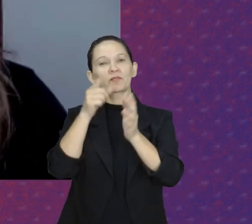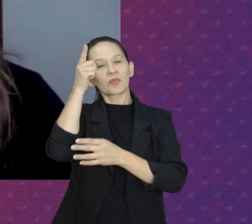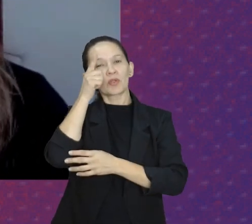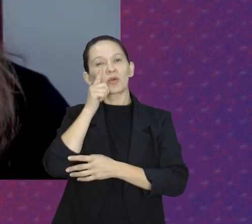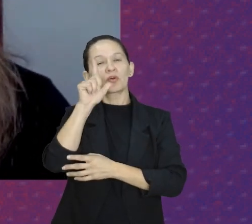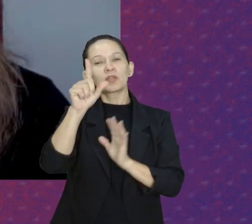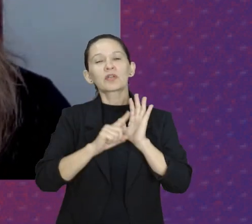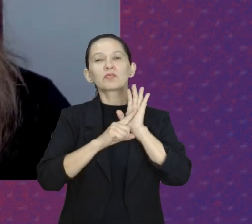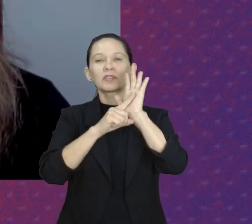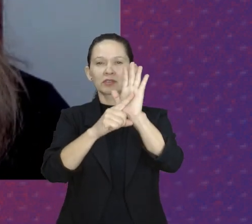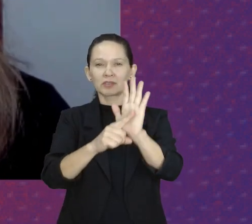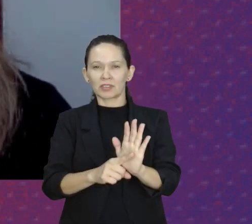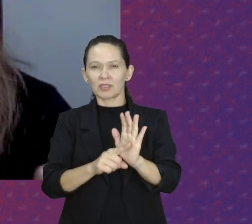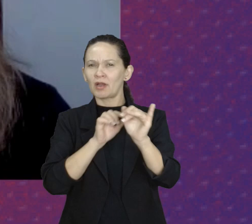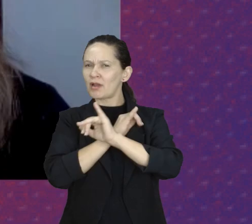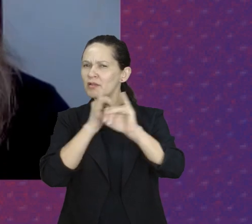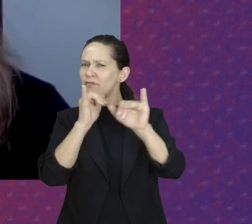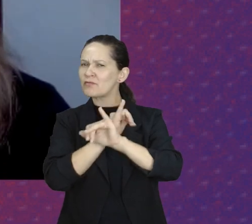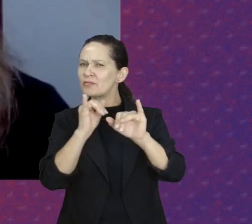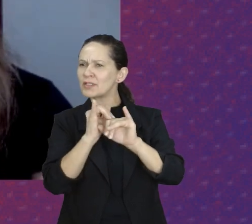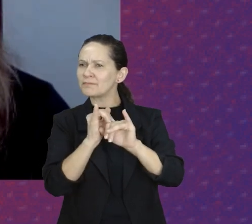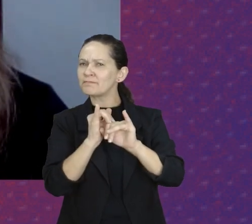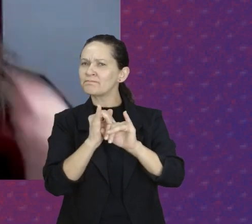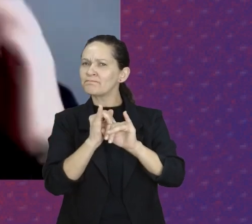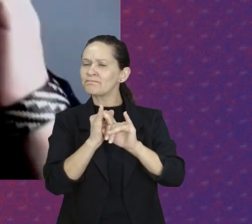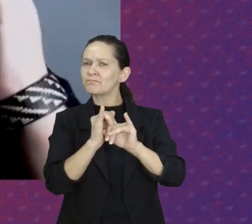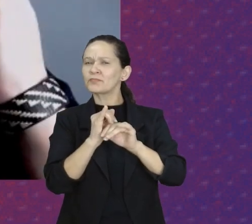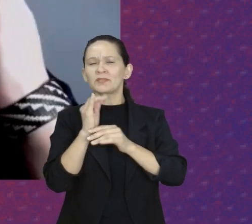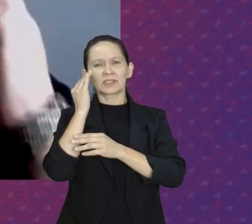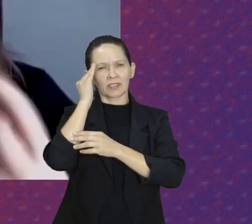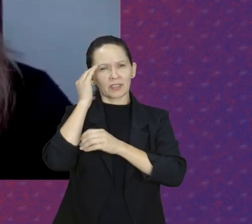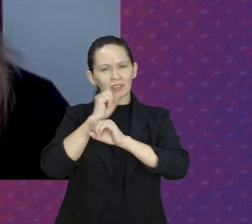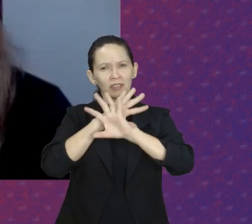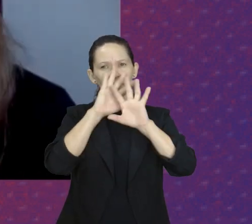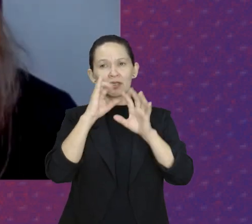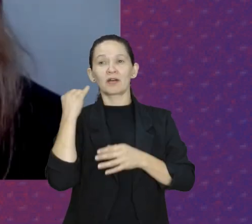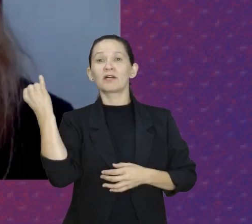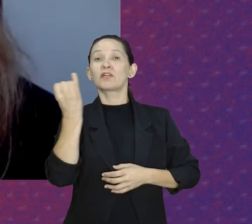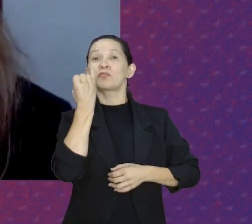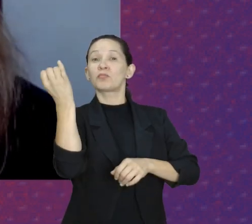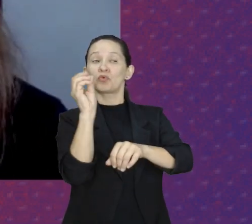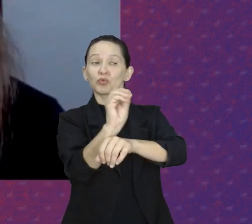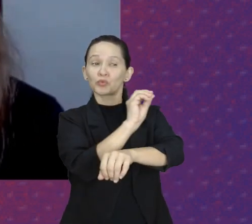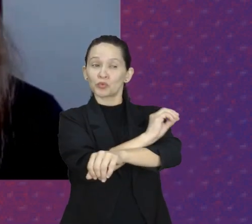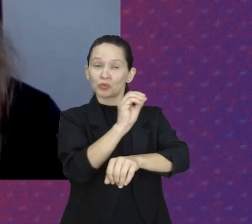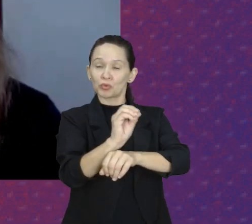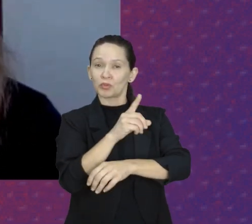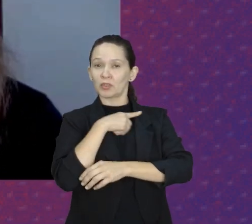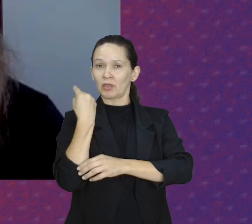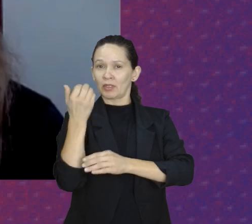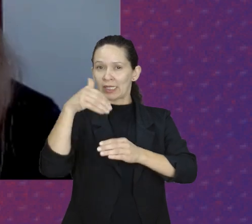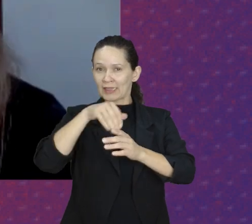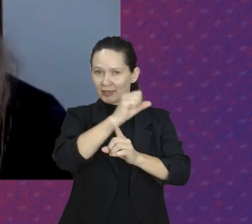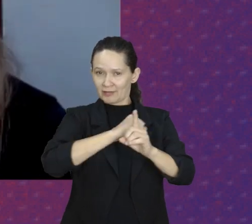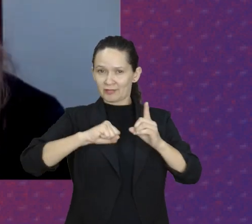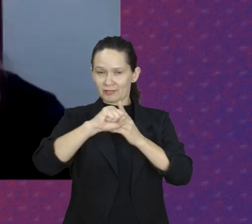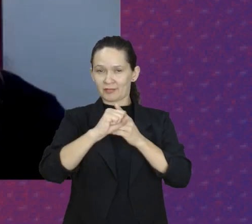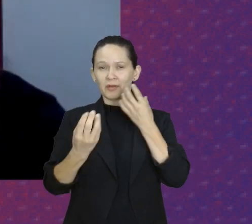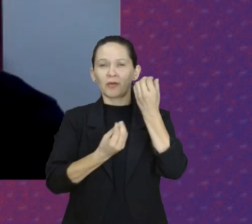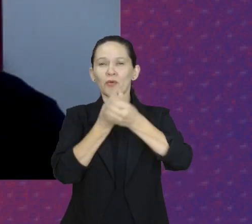conseguir passar tanto por entender a importância do cuidado na nossa sociedade, como